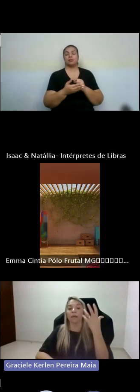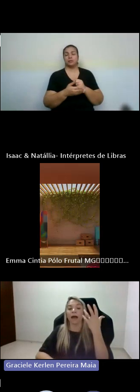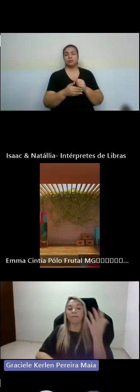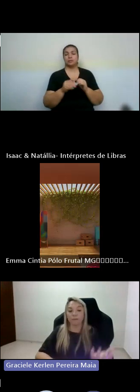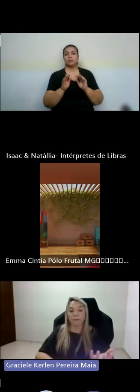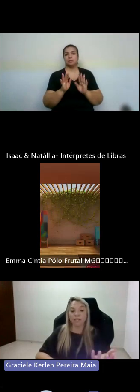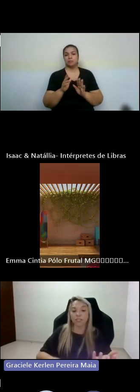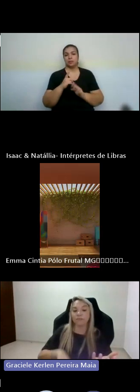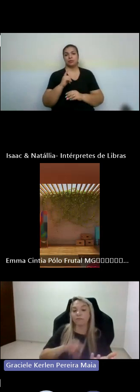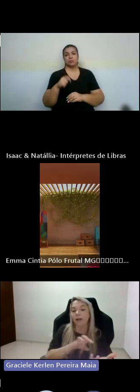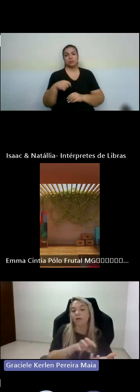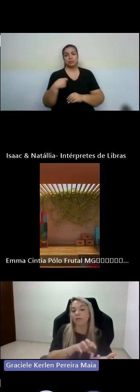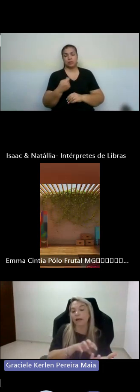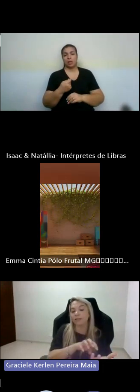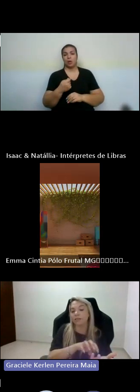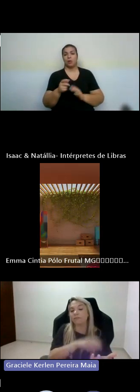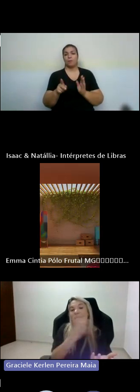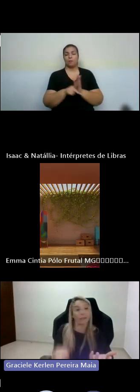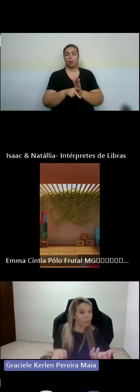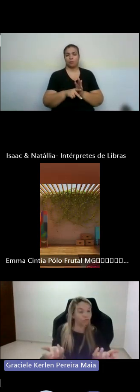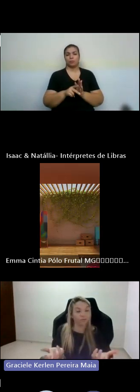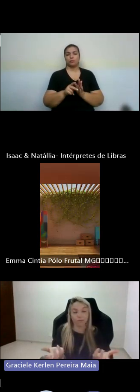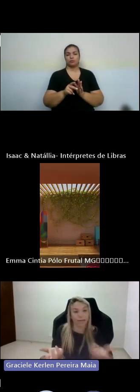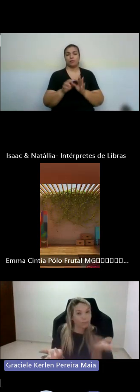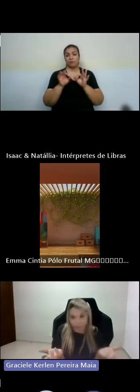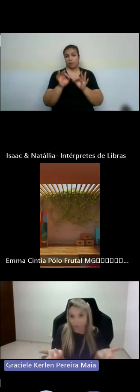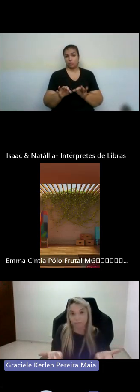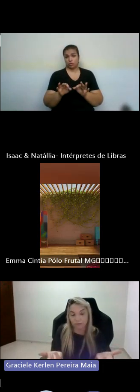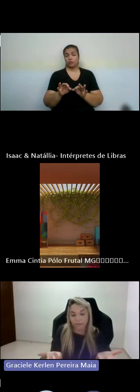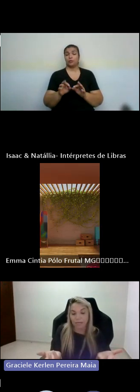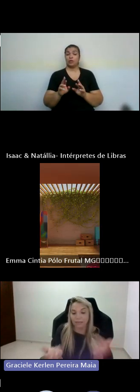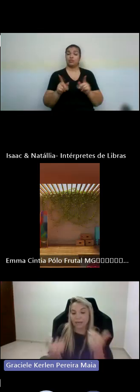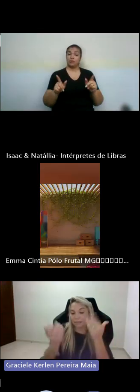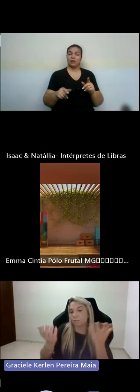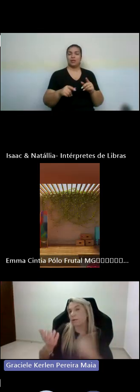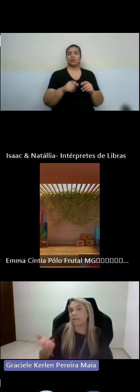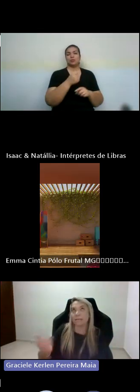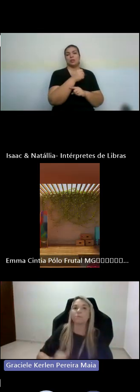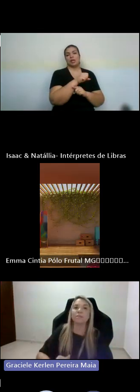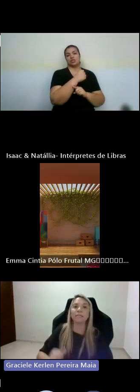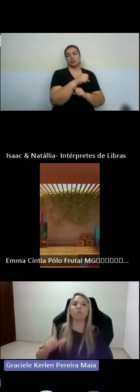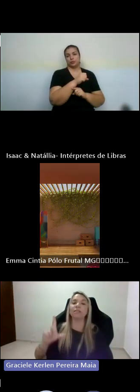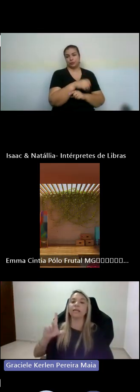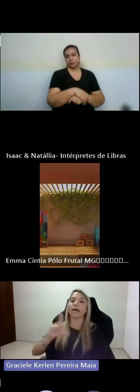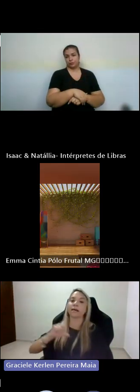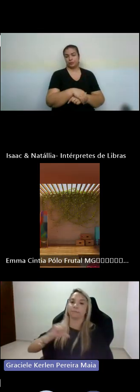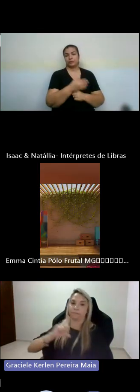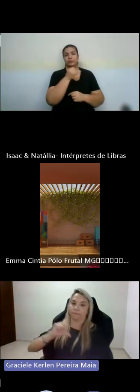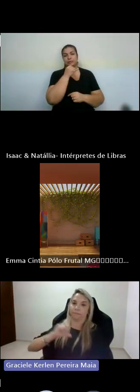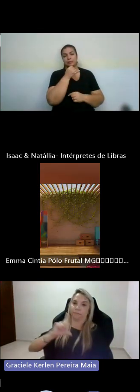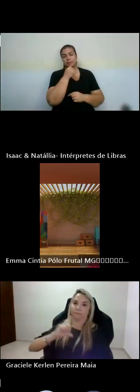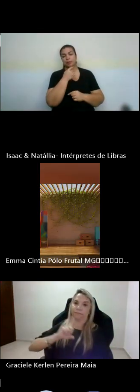de afirmativo é diferente do negativo. Né? Então, por exemplo, o sinal de